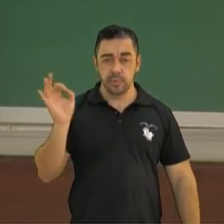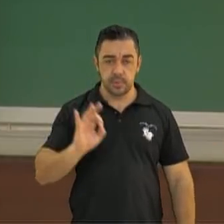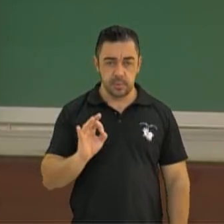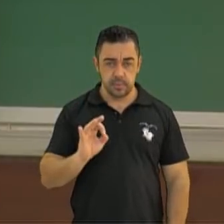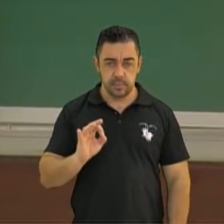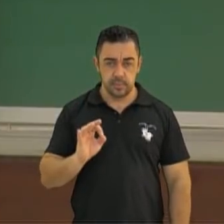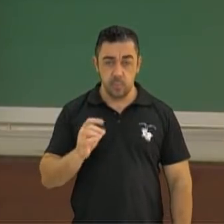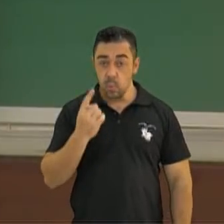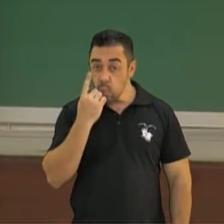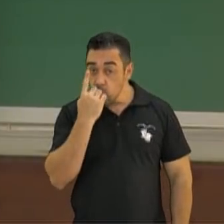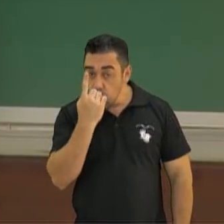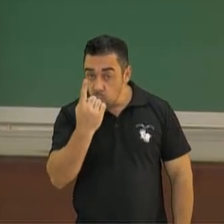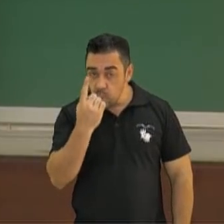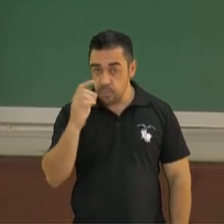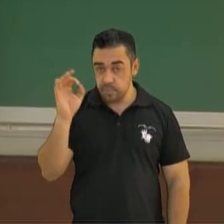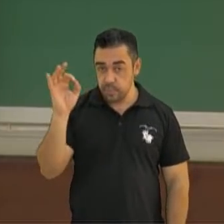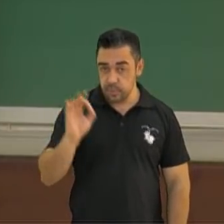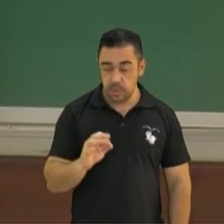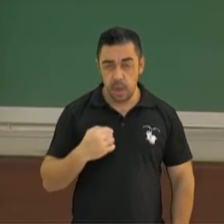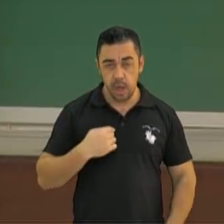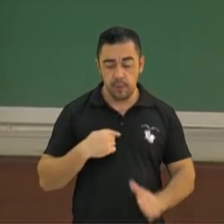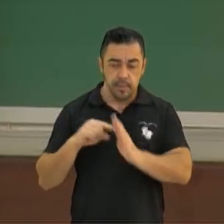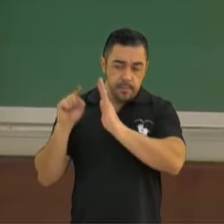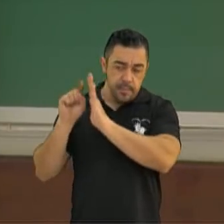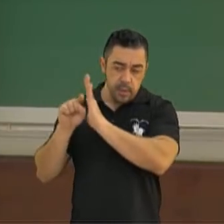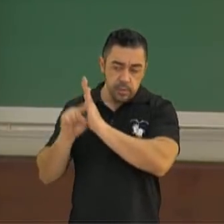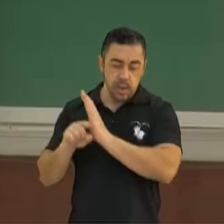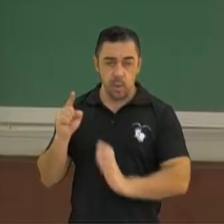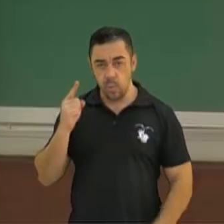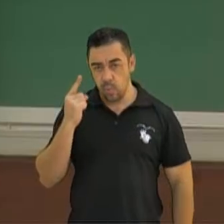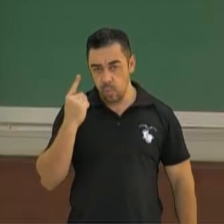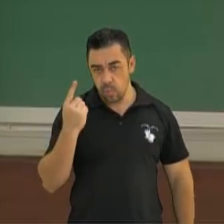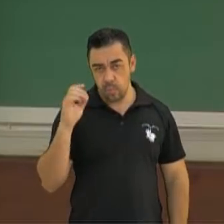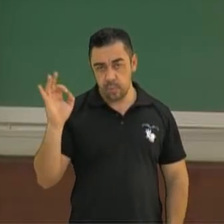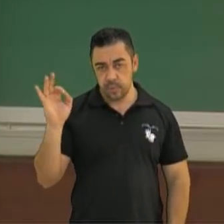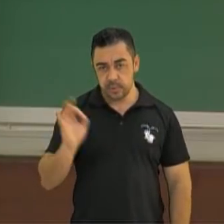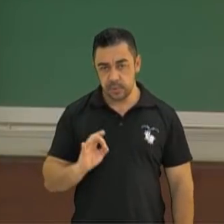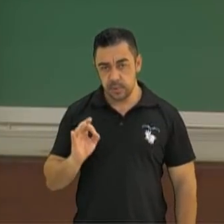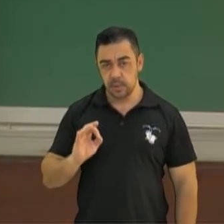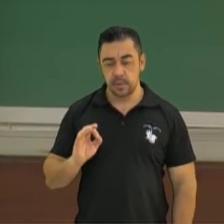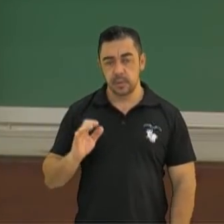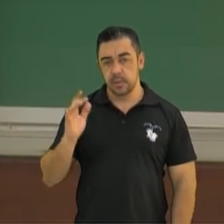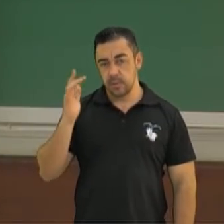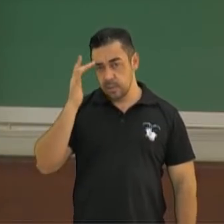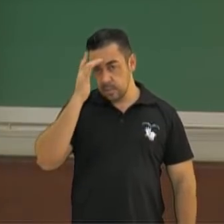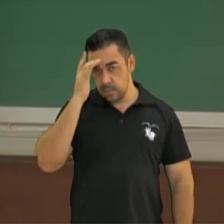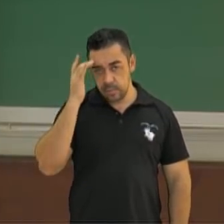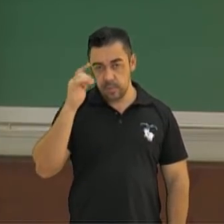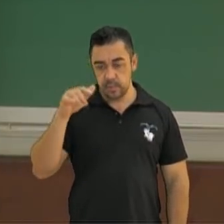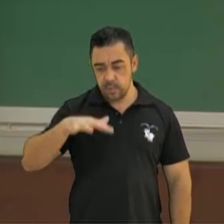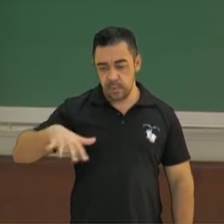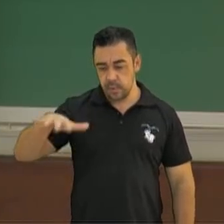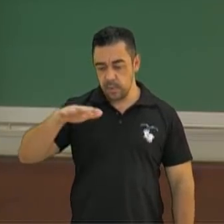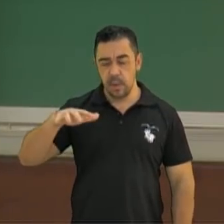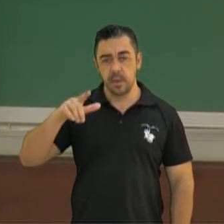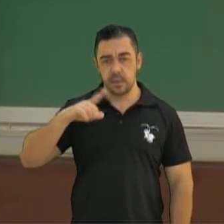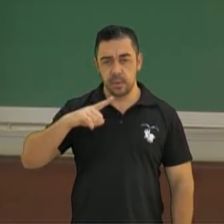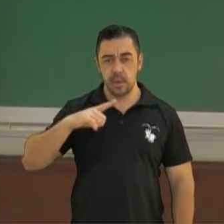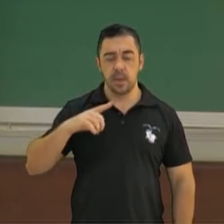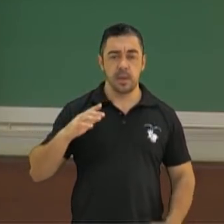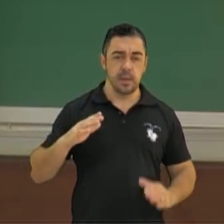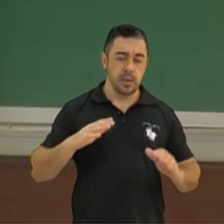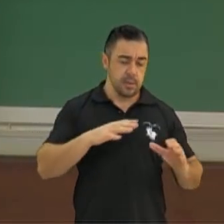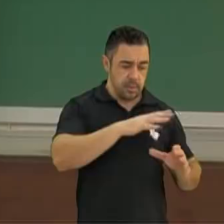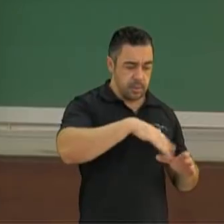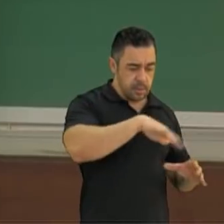seja, eu vou entrevistar apenas 1% dos candidatos do campo e 1%